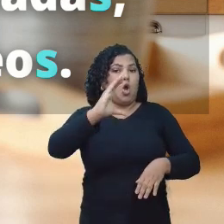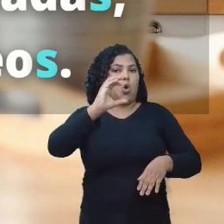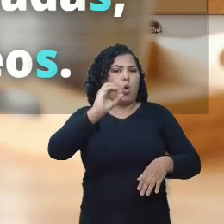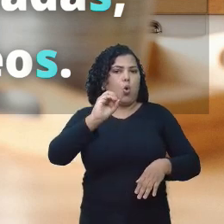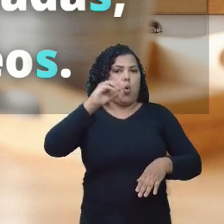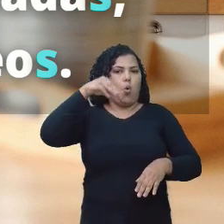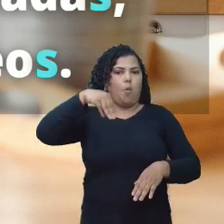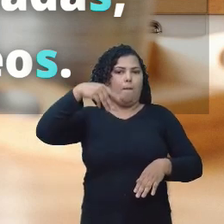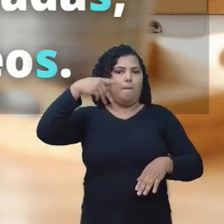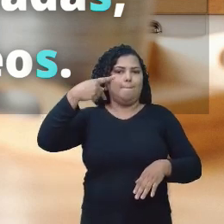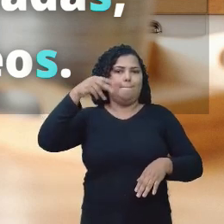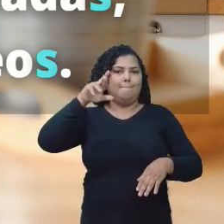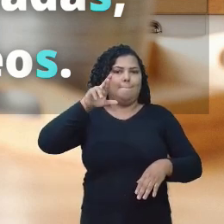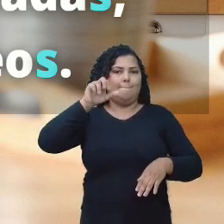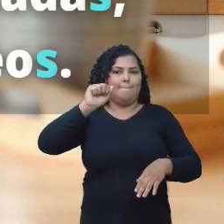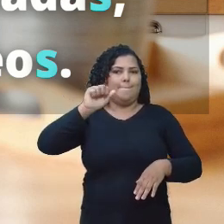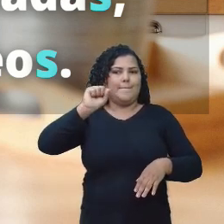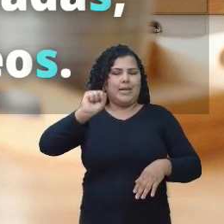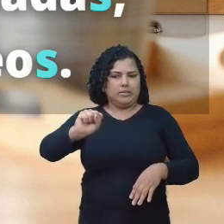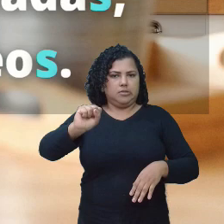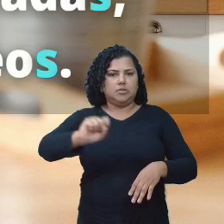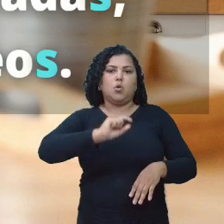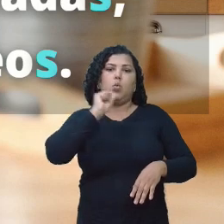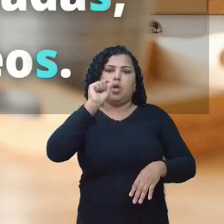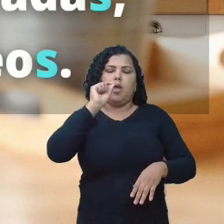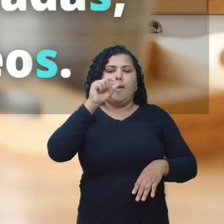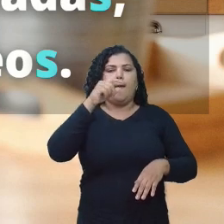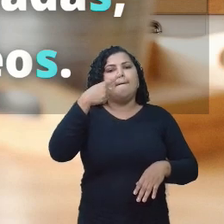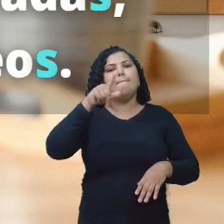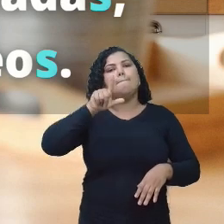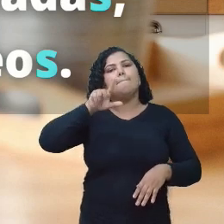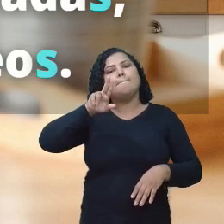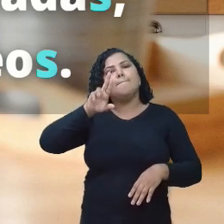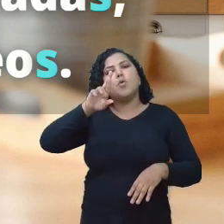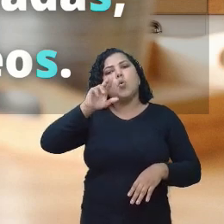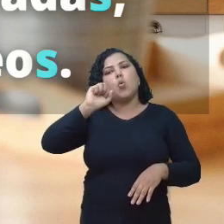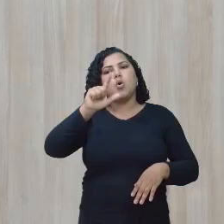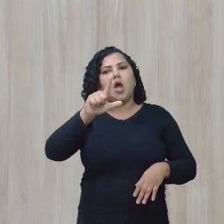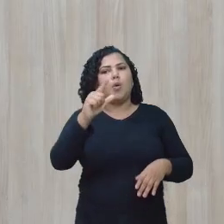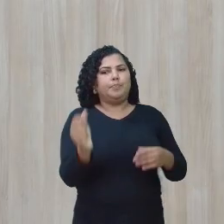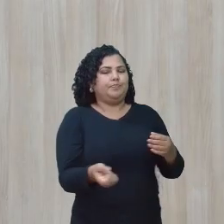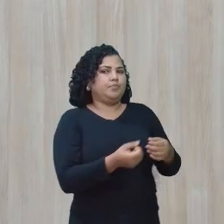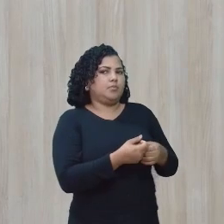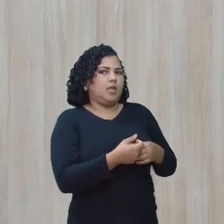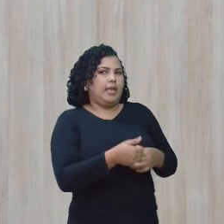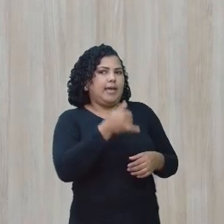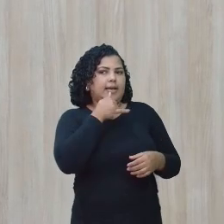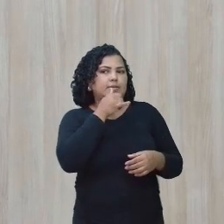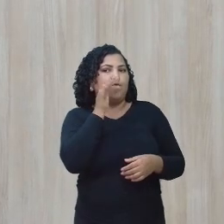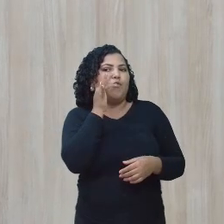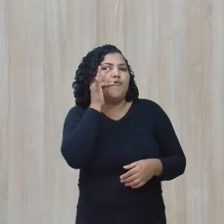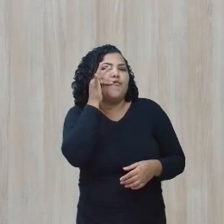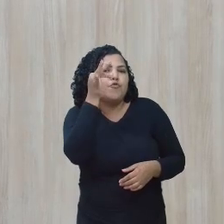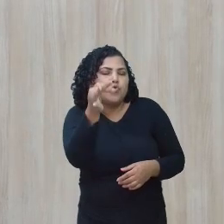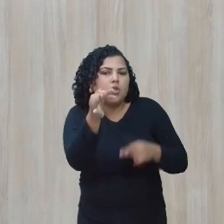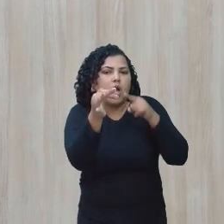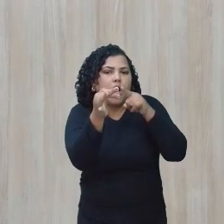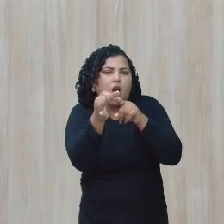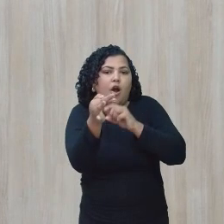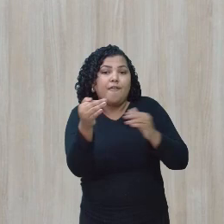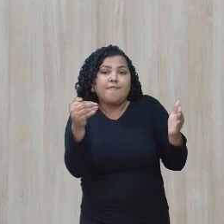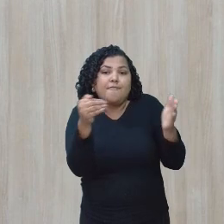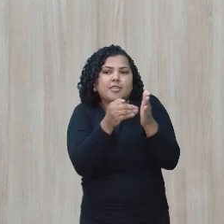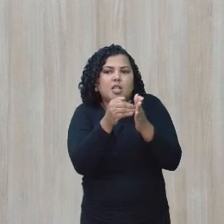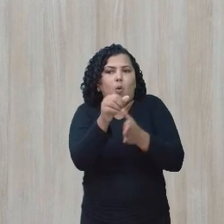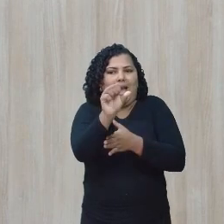do português, ó, o que era fruta ficou frutas. Então, tem plural que é montado com S. Tem plural